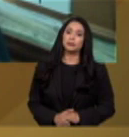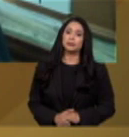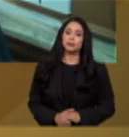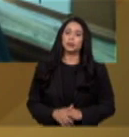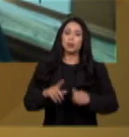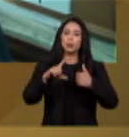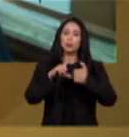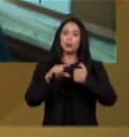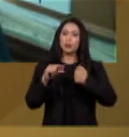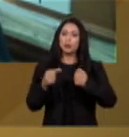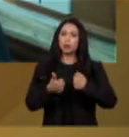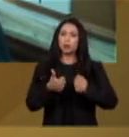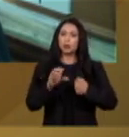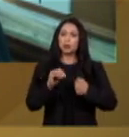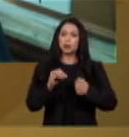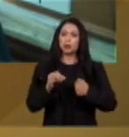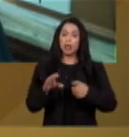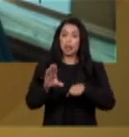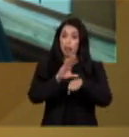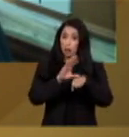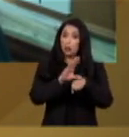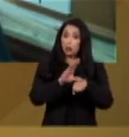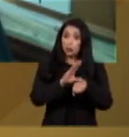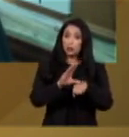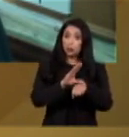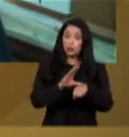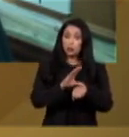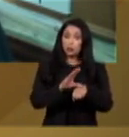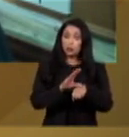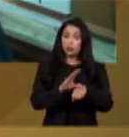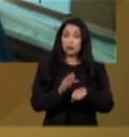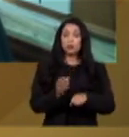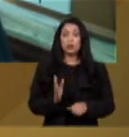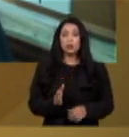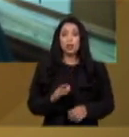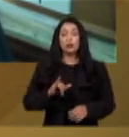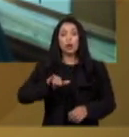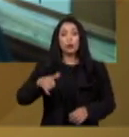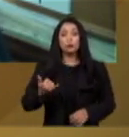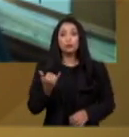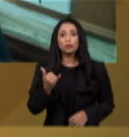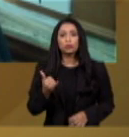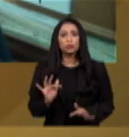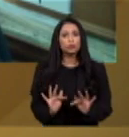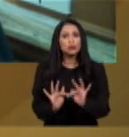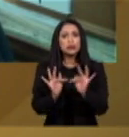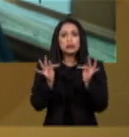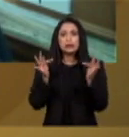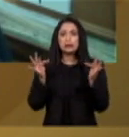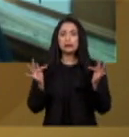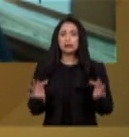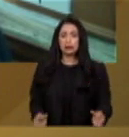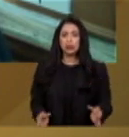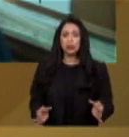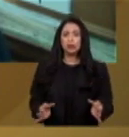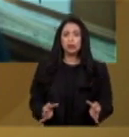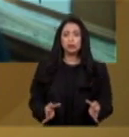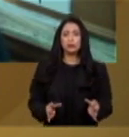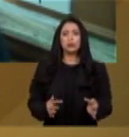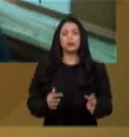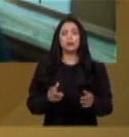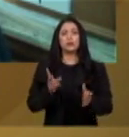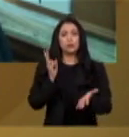do artigo 100 da Constituição Federal, incidirão juros simples no mesmo